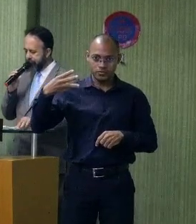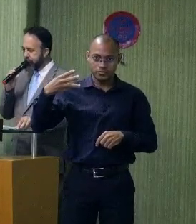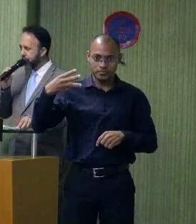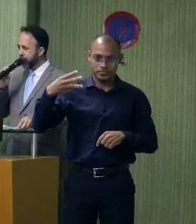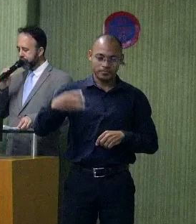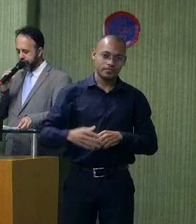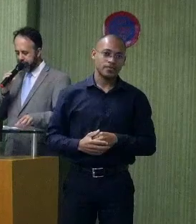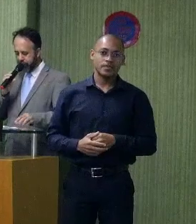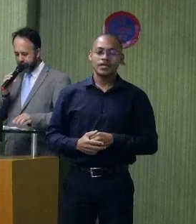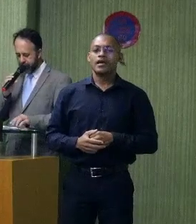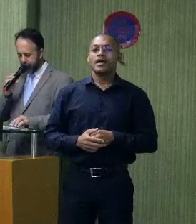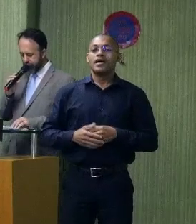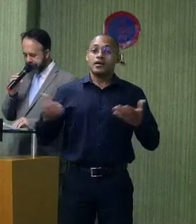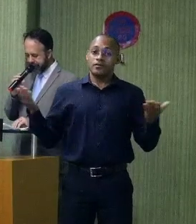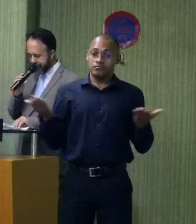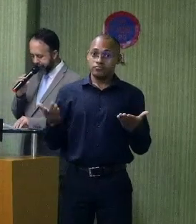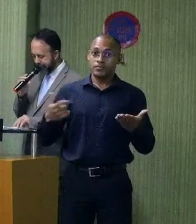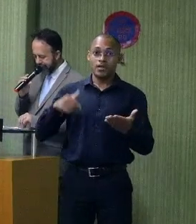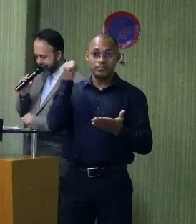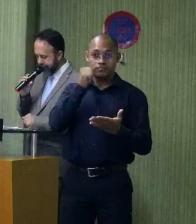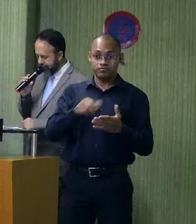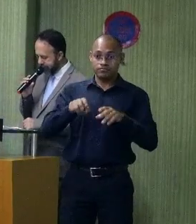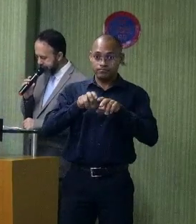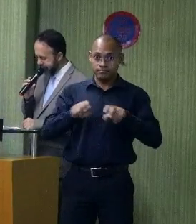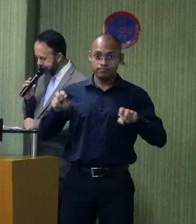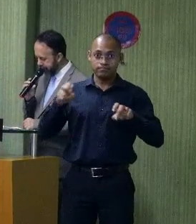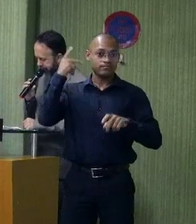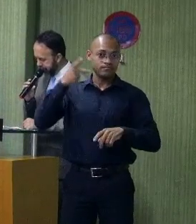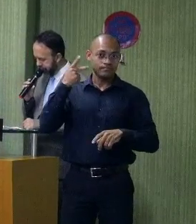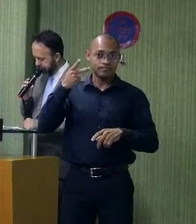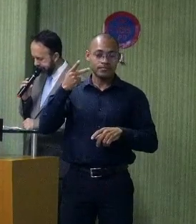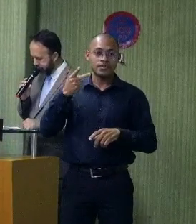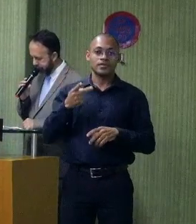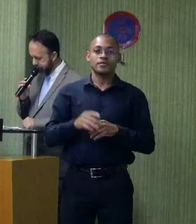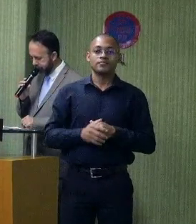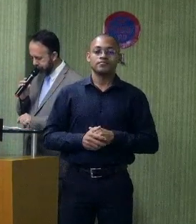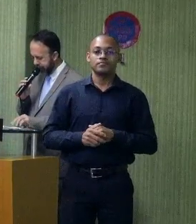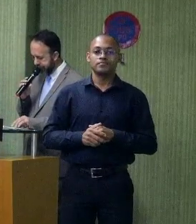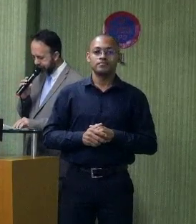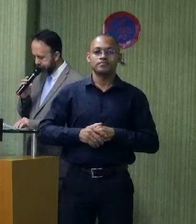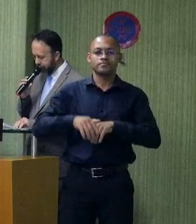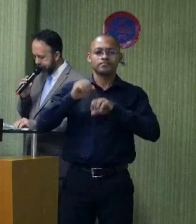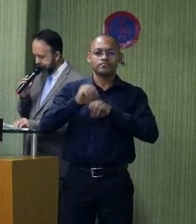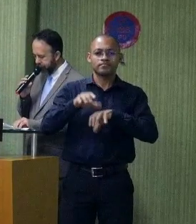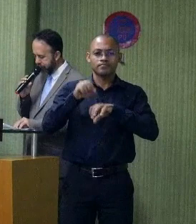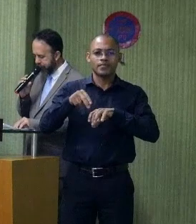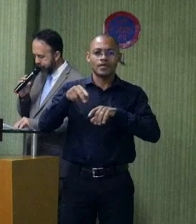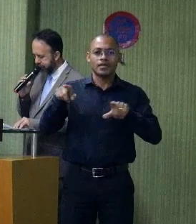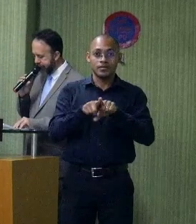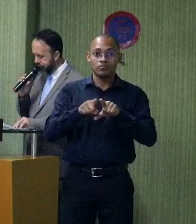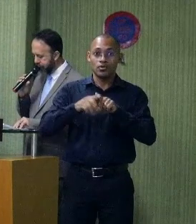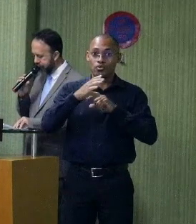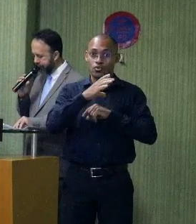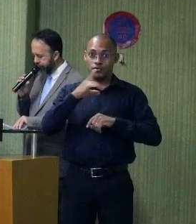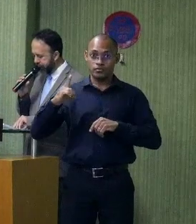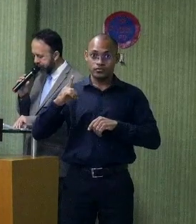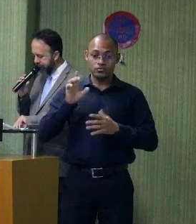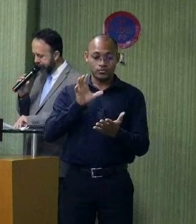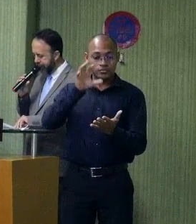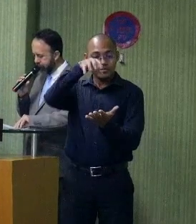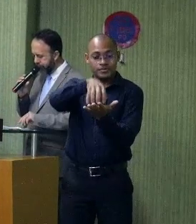teremos conosco as expositoras a excelentíssima senhora promotora Regional de Educação e coordenadora do Centro de